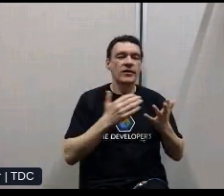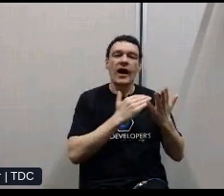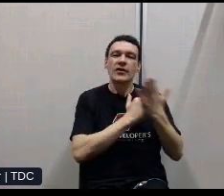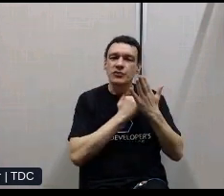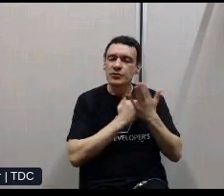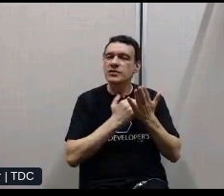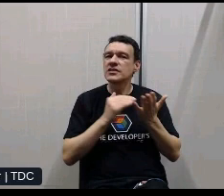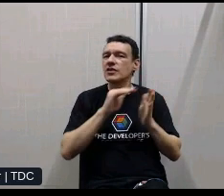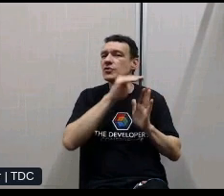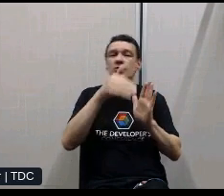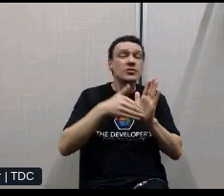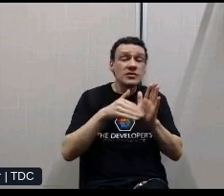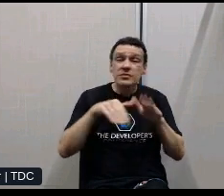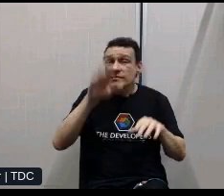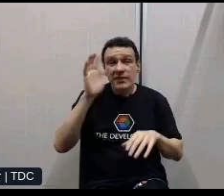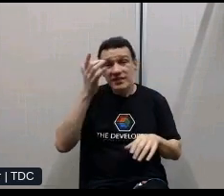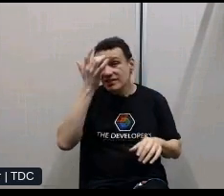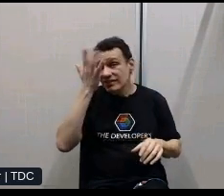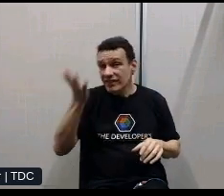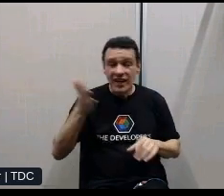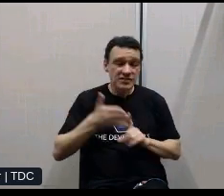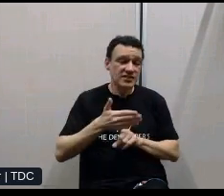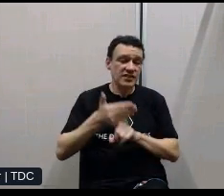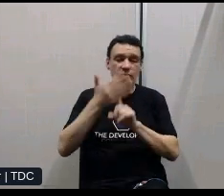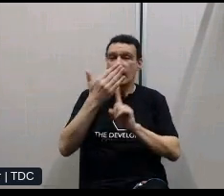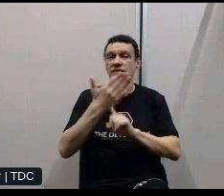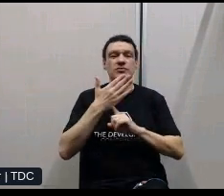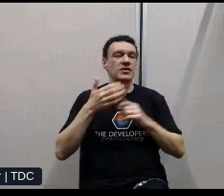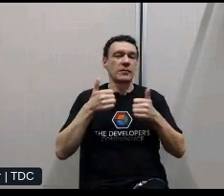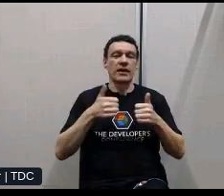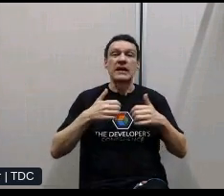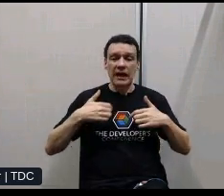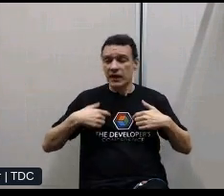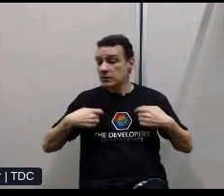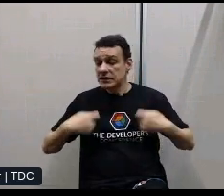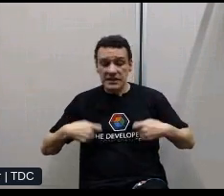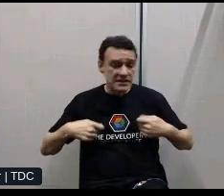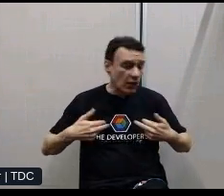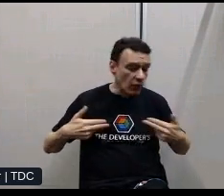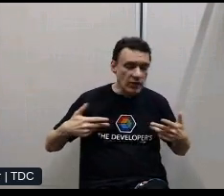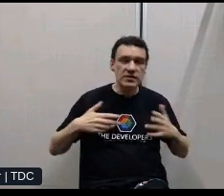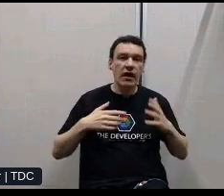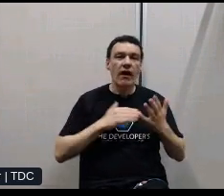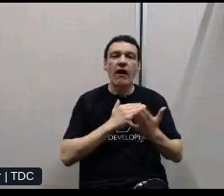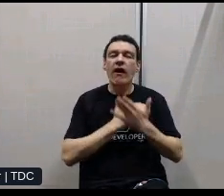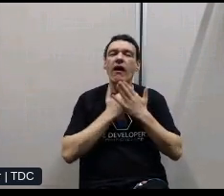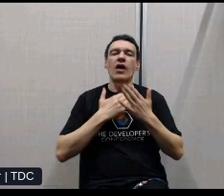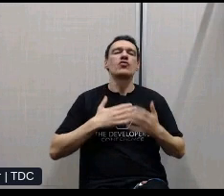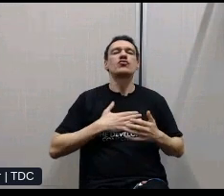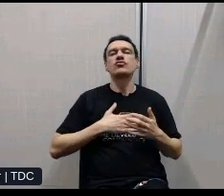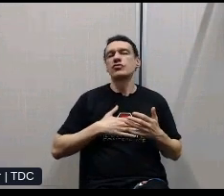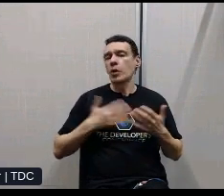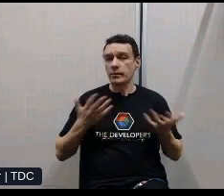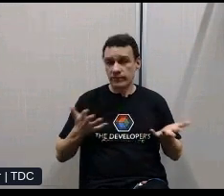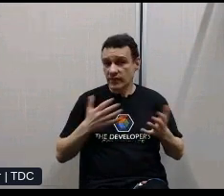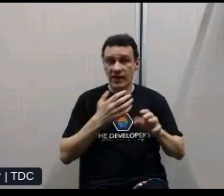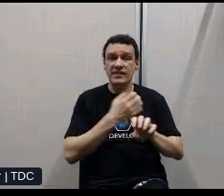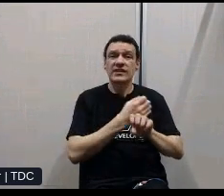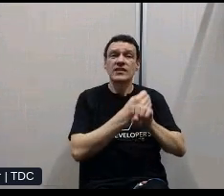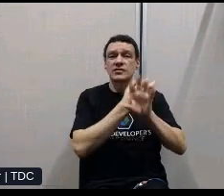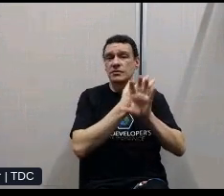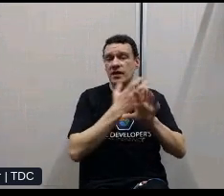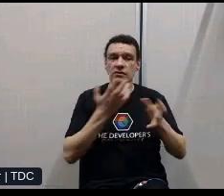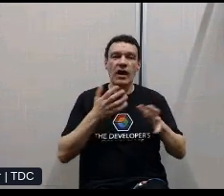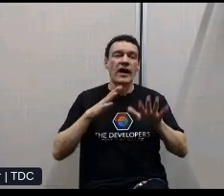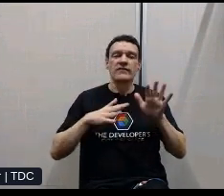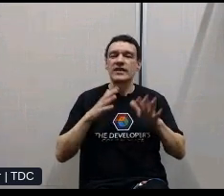vai facilitar essa minha necessidade, otimizando realmente o atendimento online, para não ficar aquela musiquinha, eu